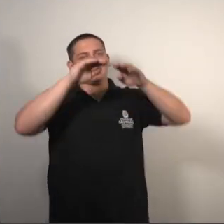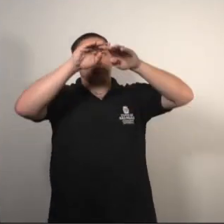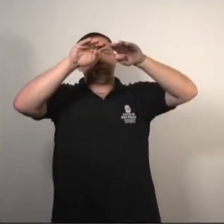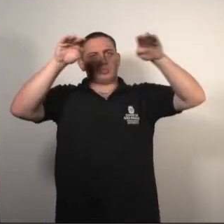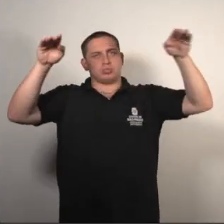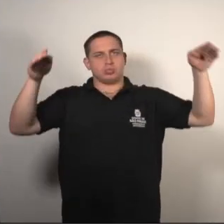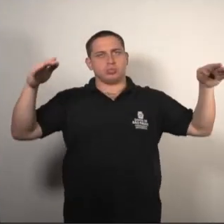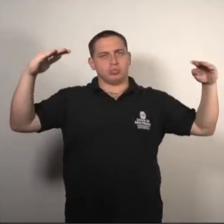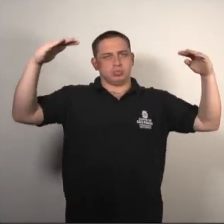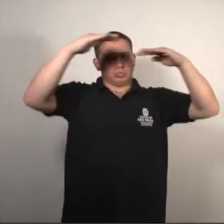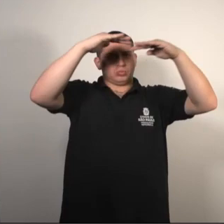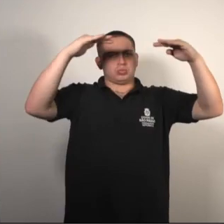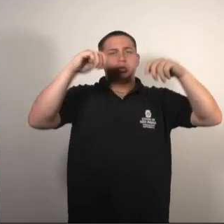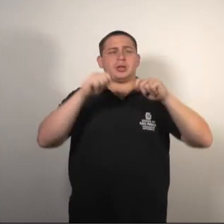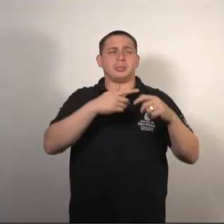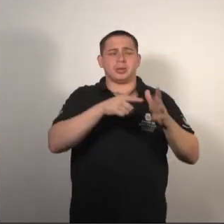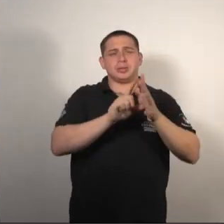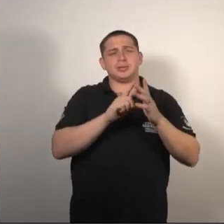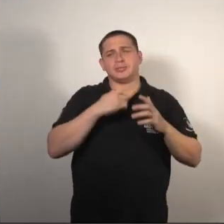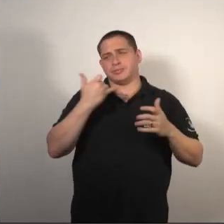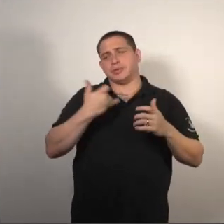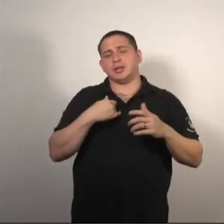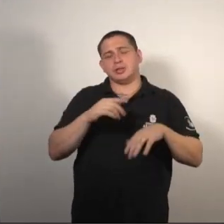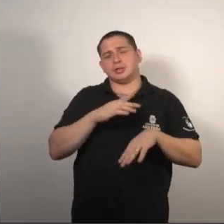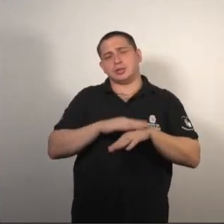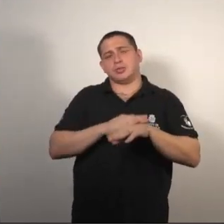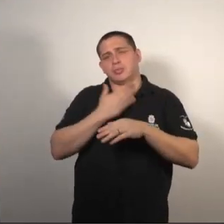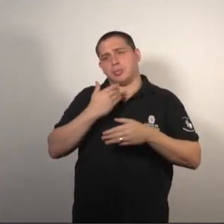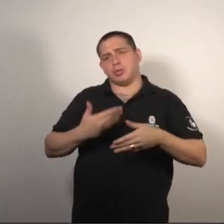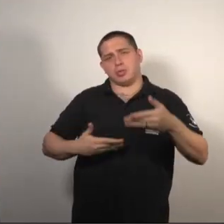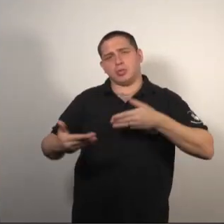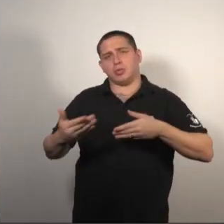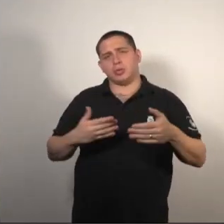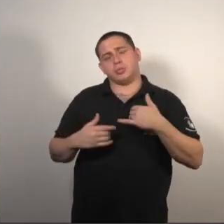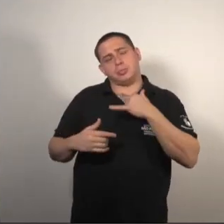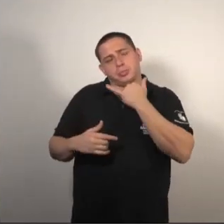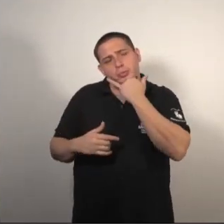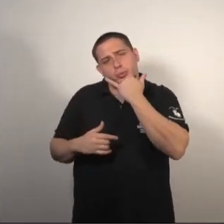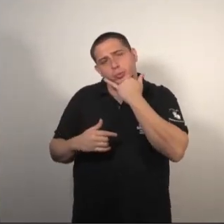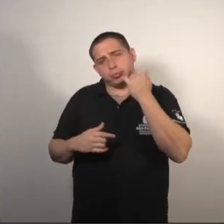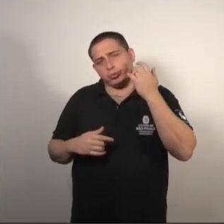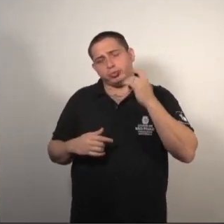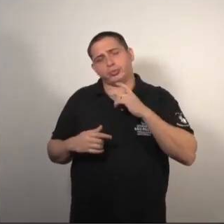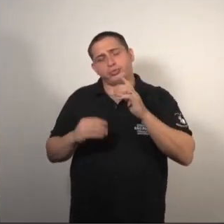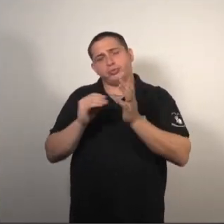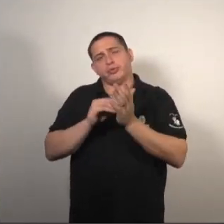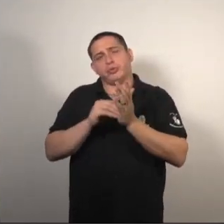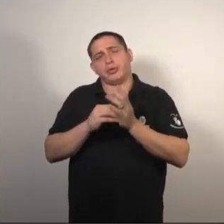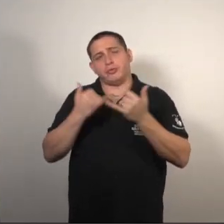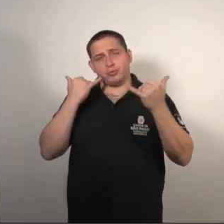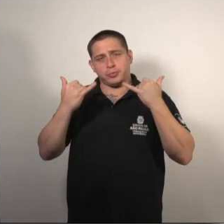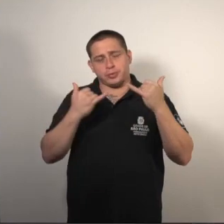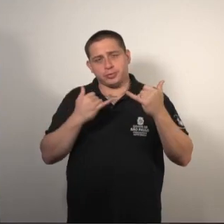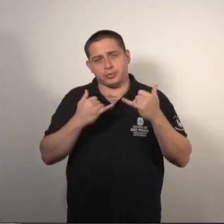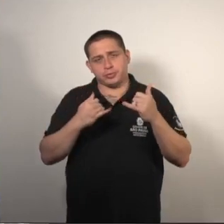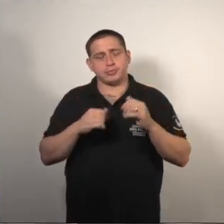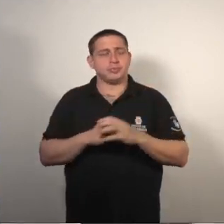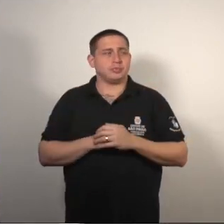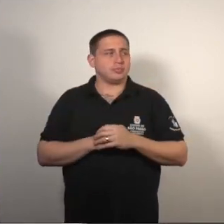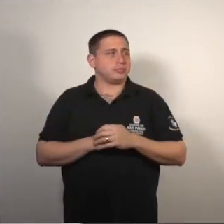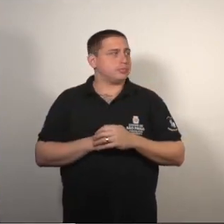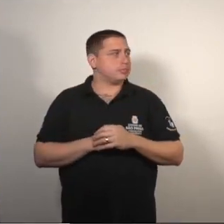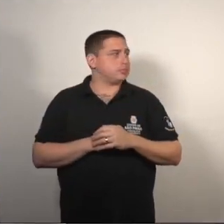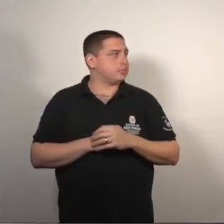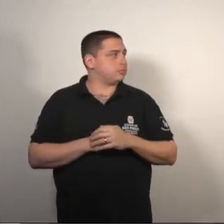falado, aproveitado e ter colocado túneis também, compilado as informações. Mas fica de lição para nós aí, da próxima. Ficou alguma coisa sem responder? Acho